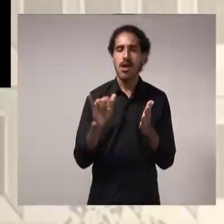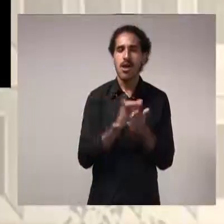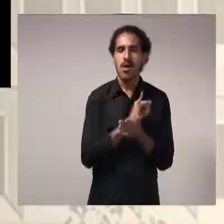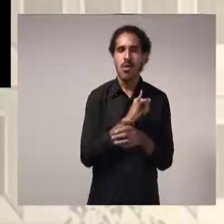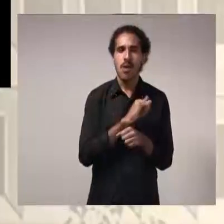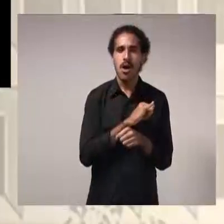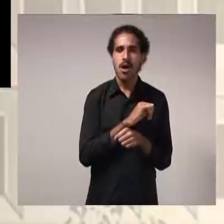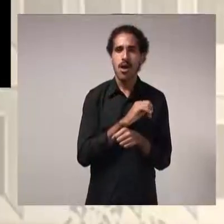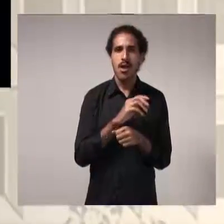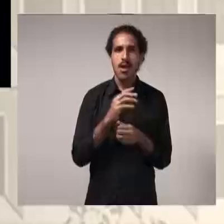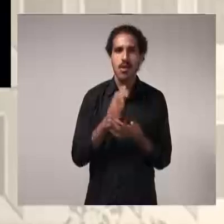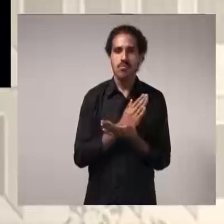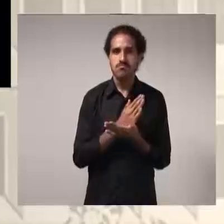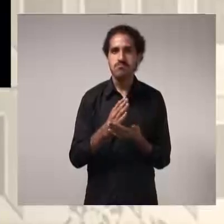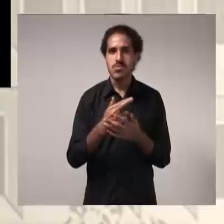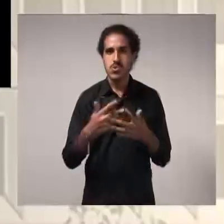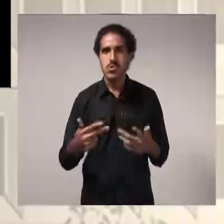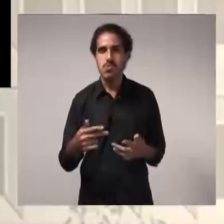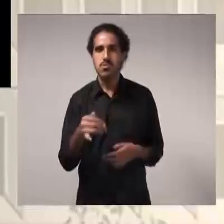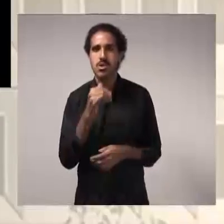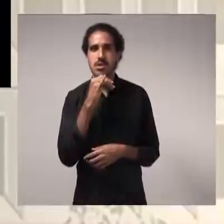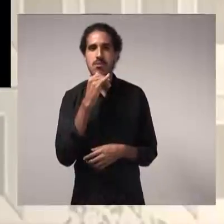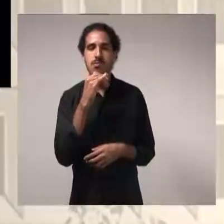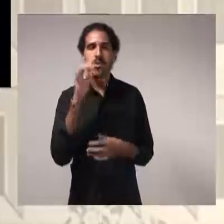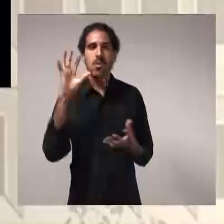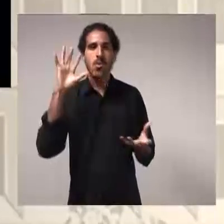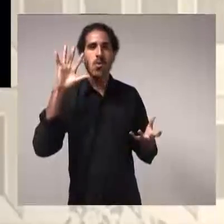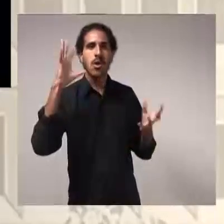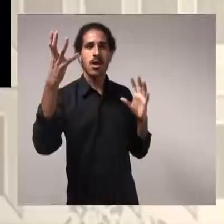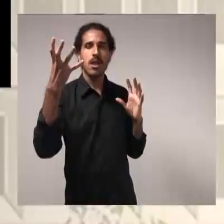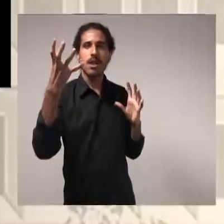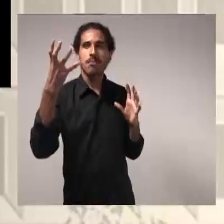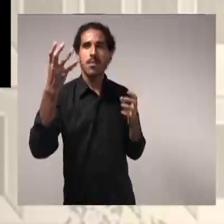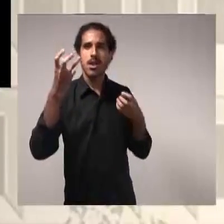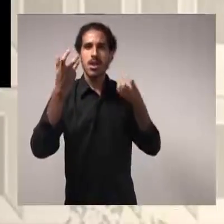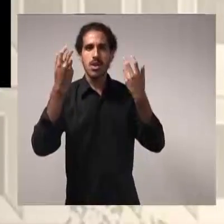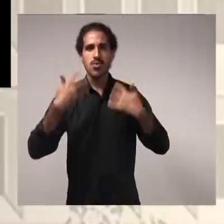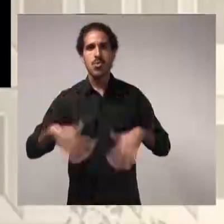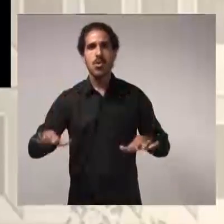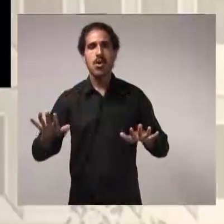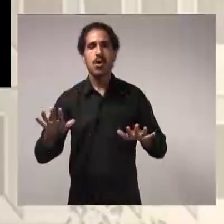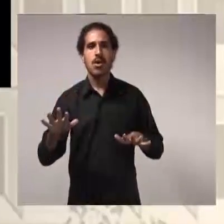particularidades, né? Como, por exemplo, a climatização passiva. Vocês estão vendo aqui